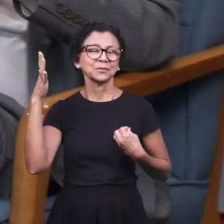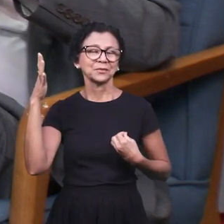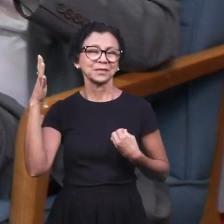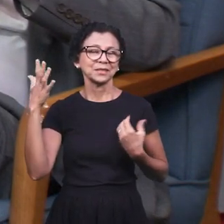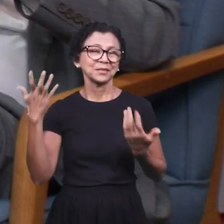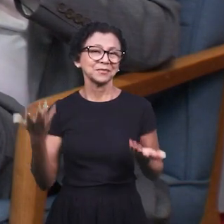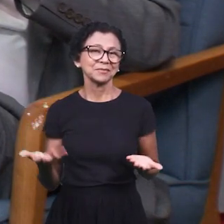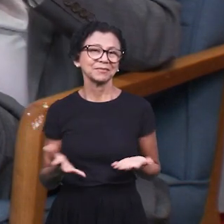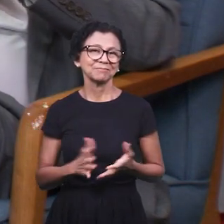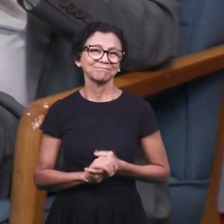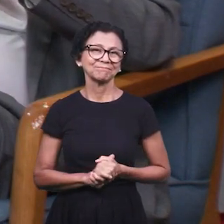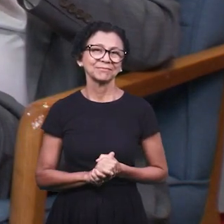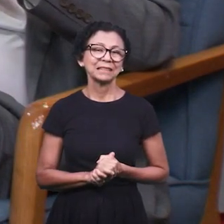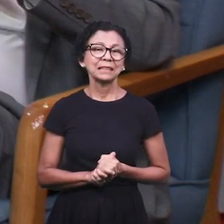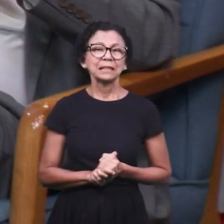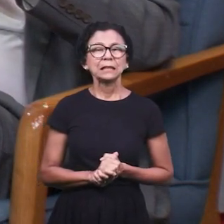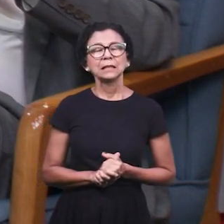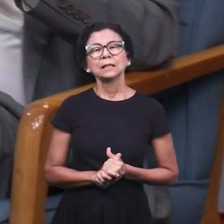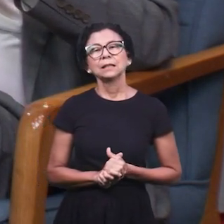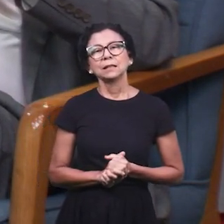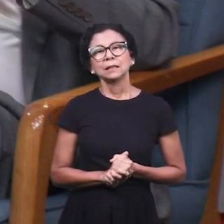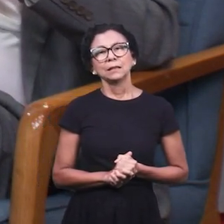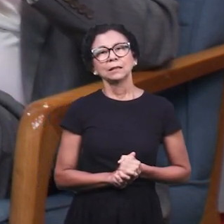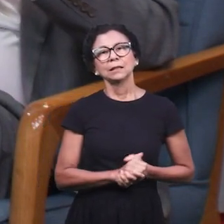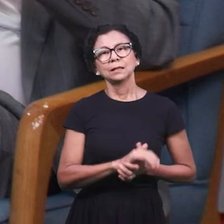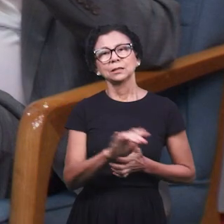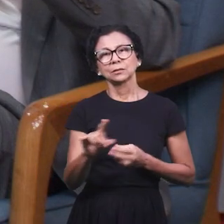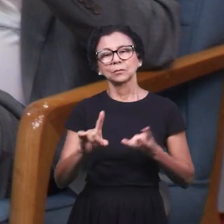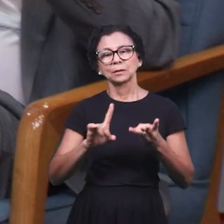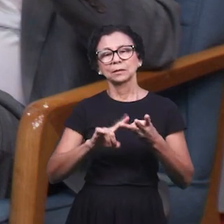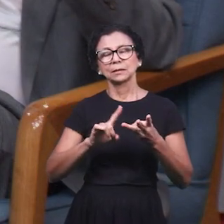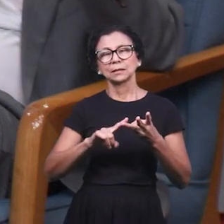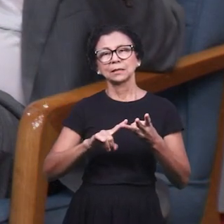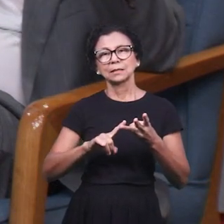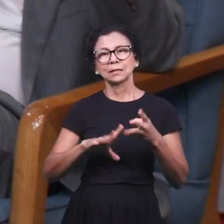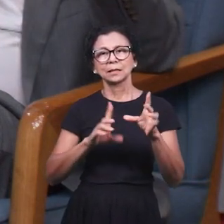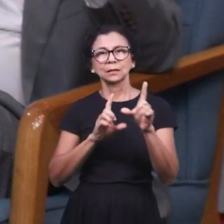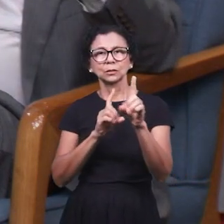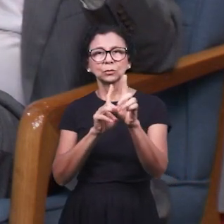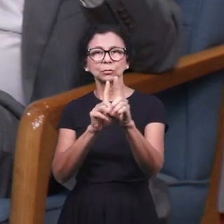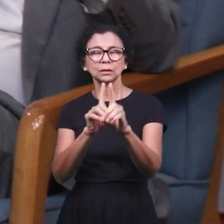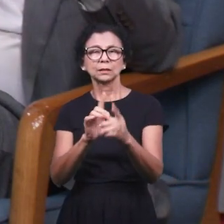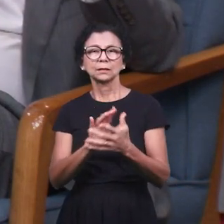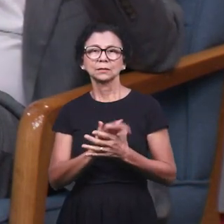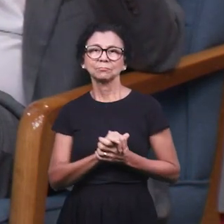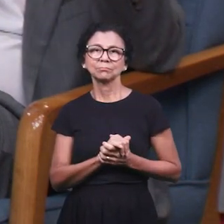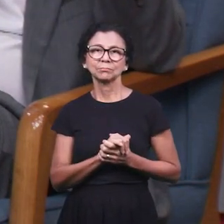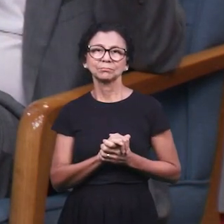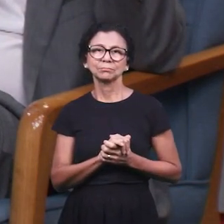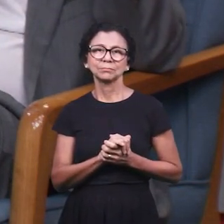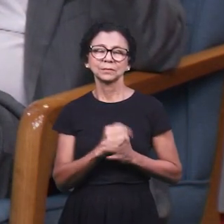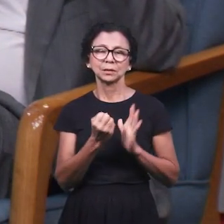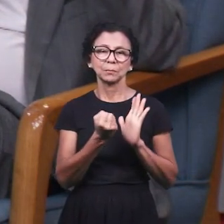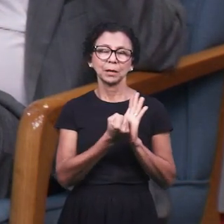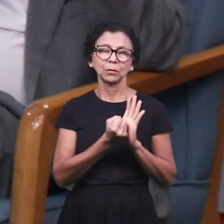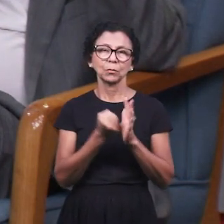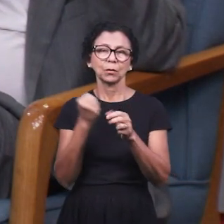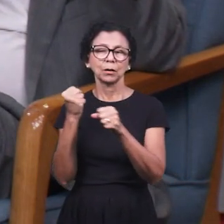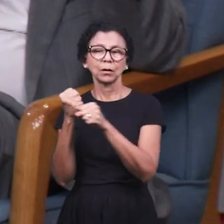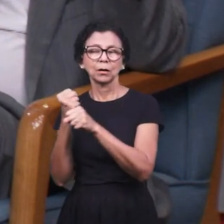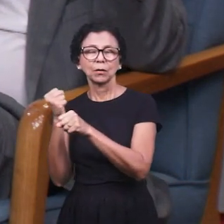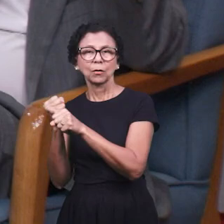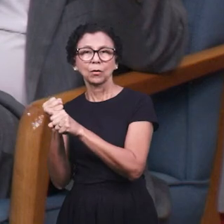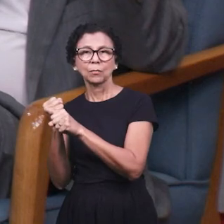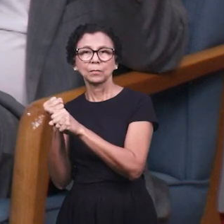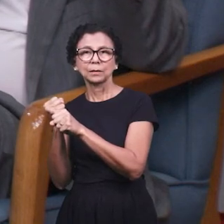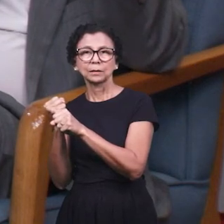viva. E através da palavra viva nós chegamos na terceira doutrina, que é o terceiro marco dessa obra, que quando o